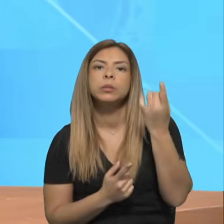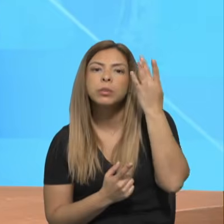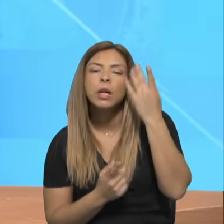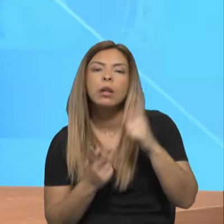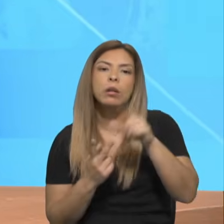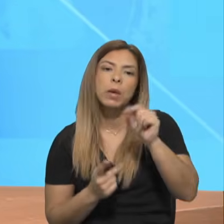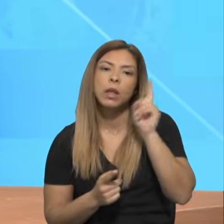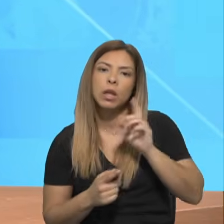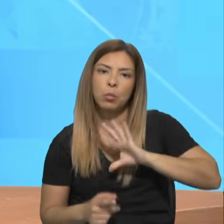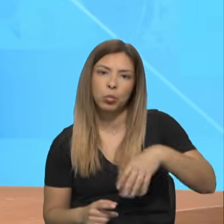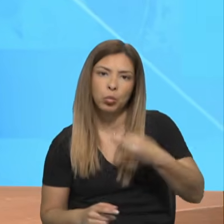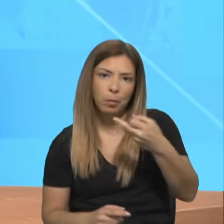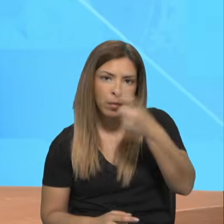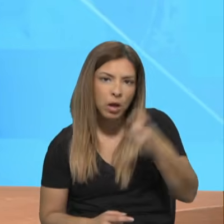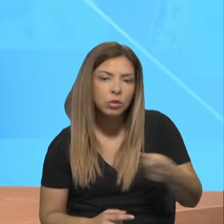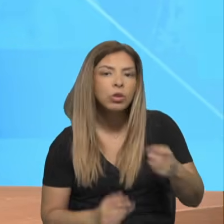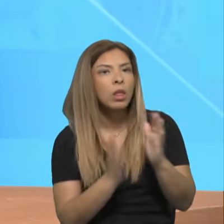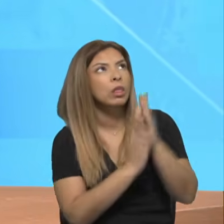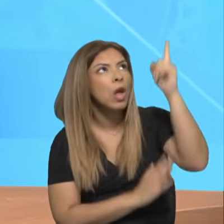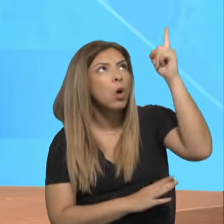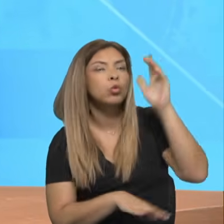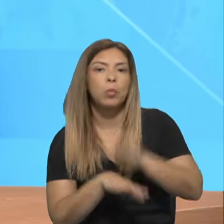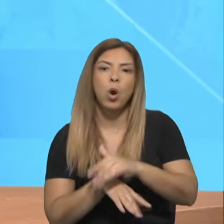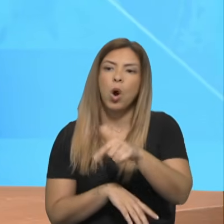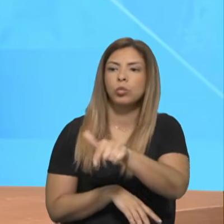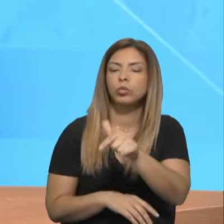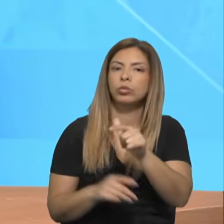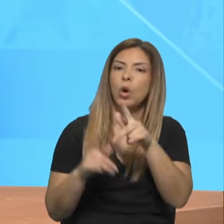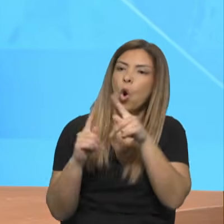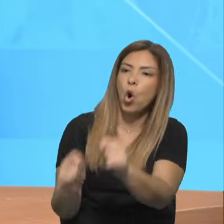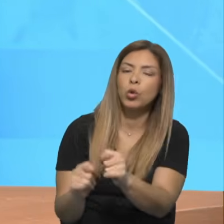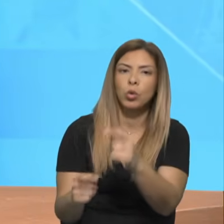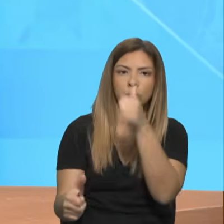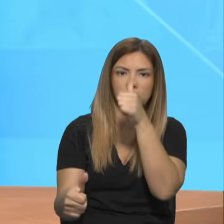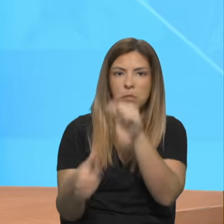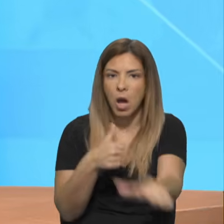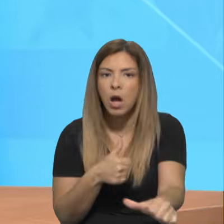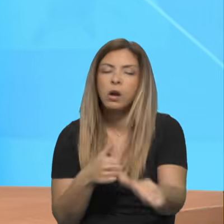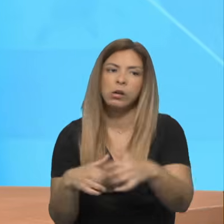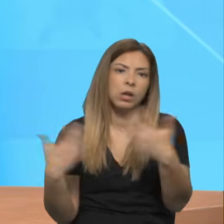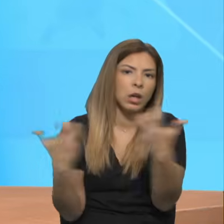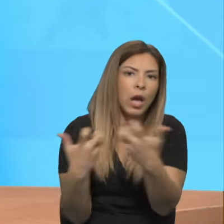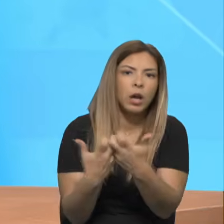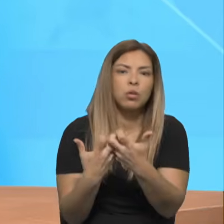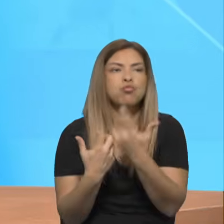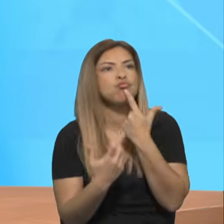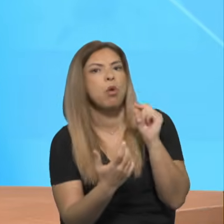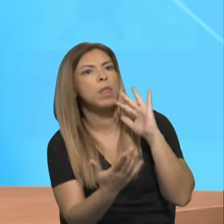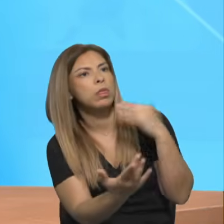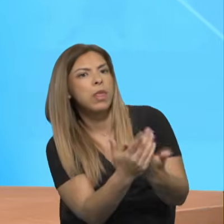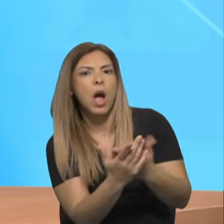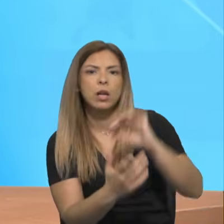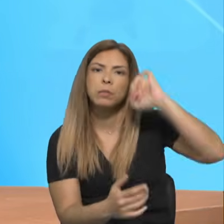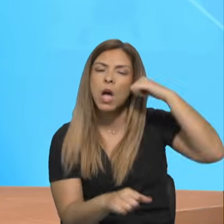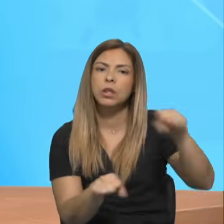que invocar Deus para justificar o ódio e a guerra é uma forma de obscurecer o seu santo nome, usar o santo nome